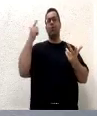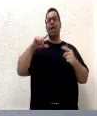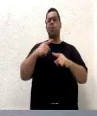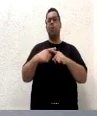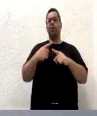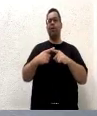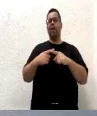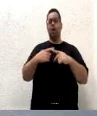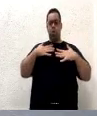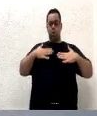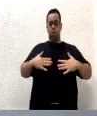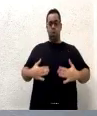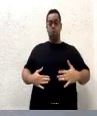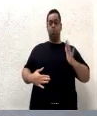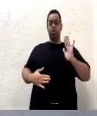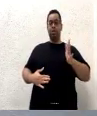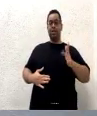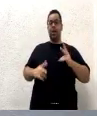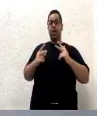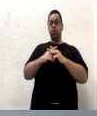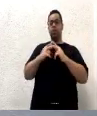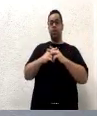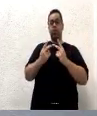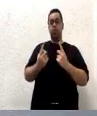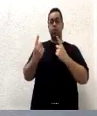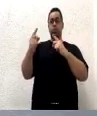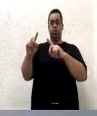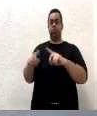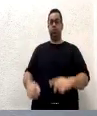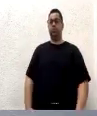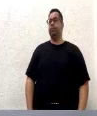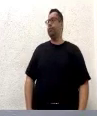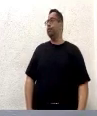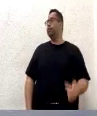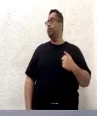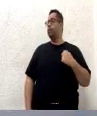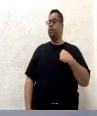chama de teste combo. Então, a gente consegue identificar NS1,